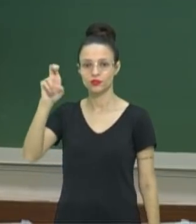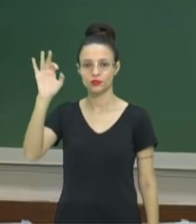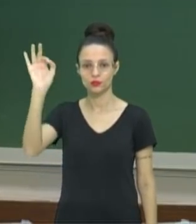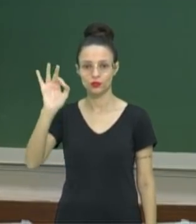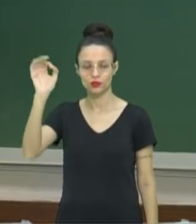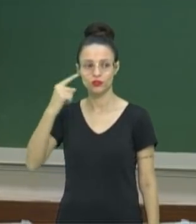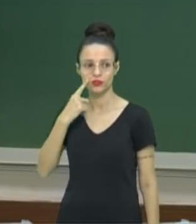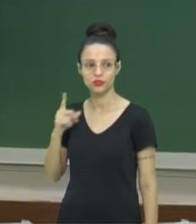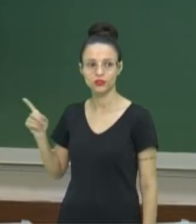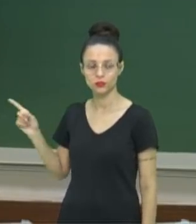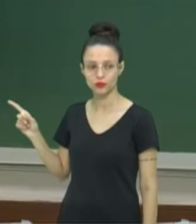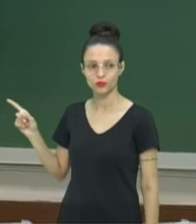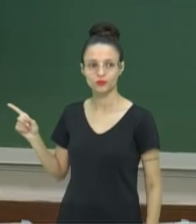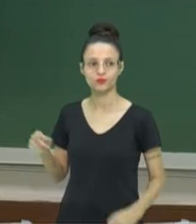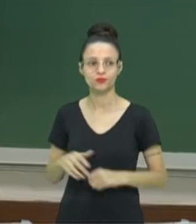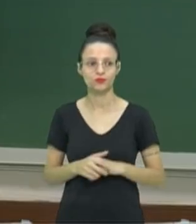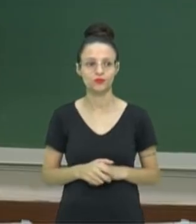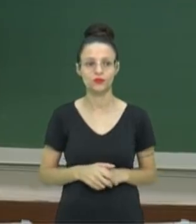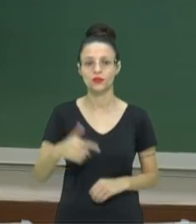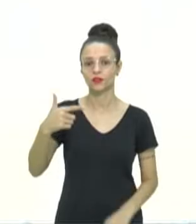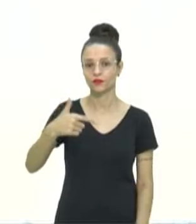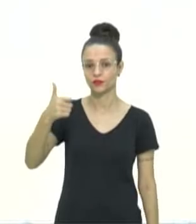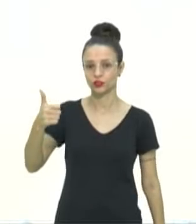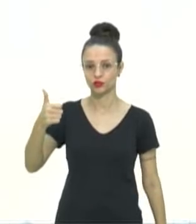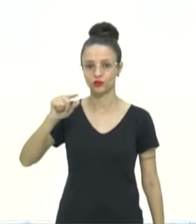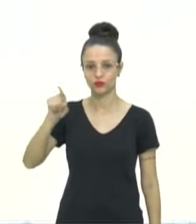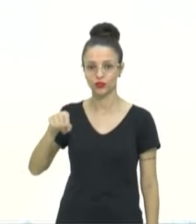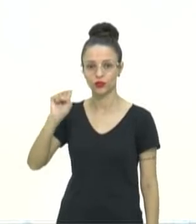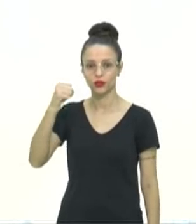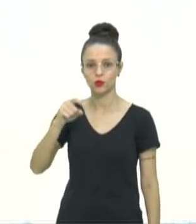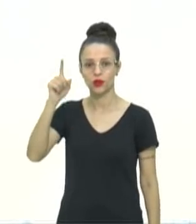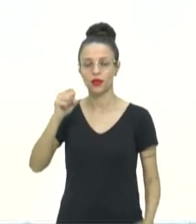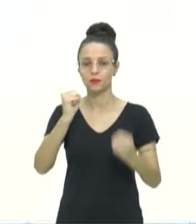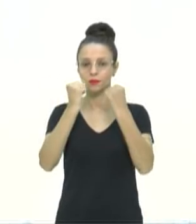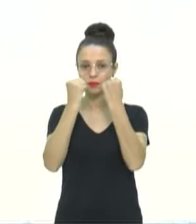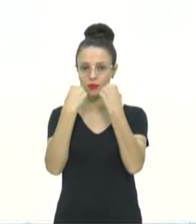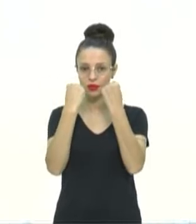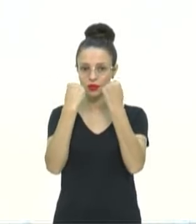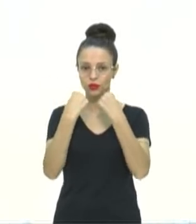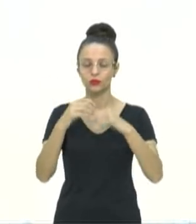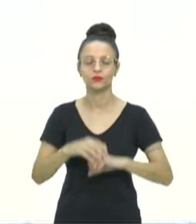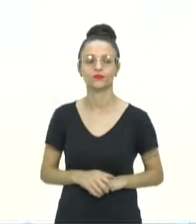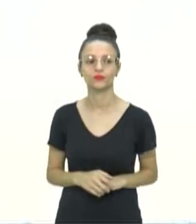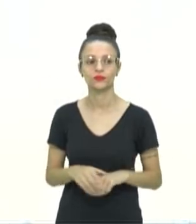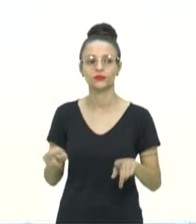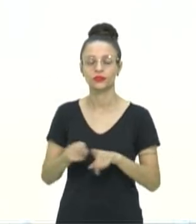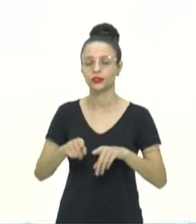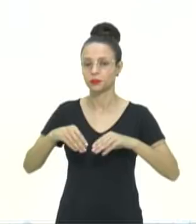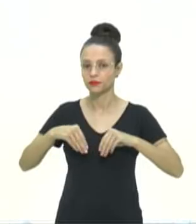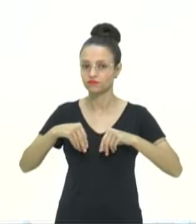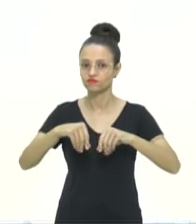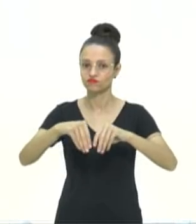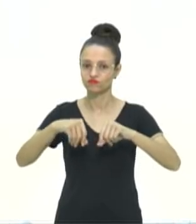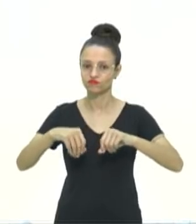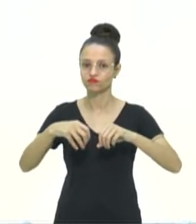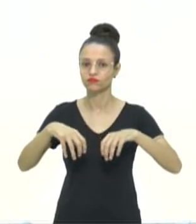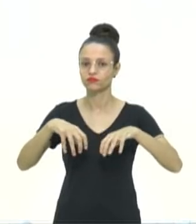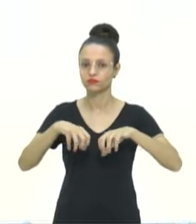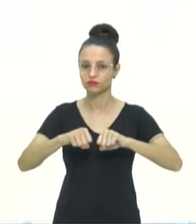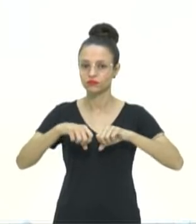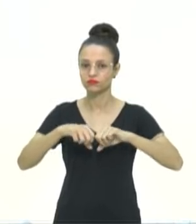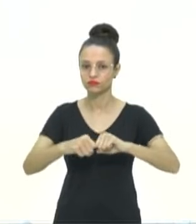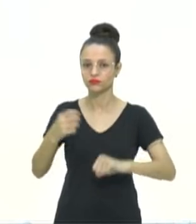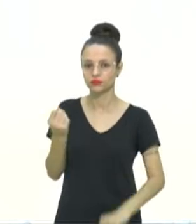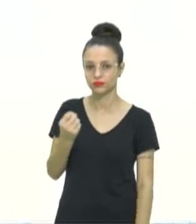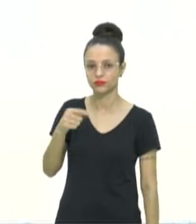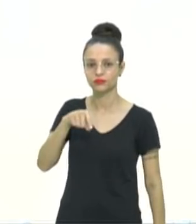45,5% ali é de soja, depois 21,8% é de milho, aí nós vamos ter o trigo também importante